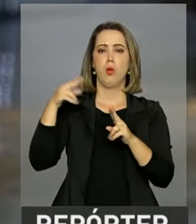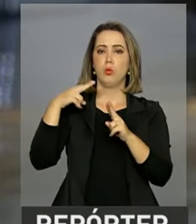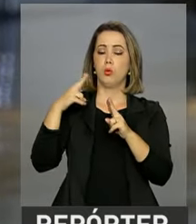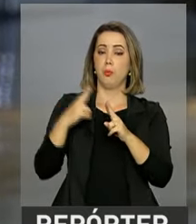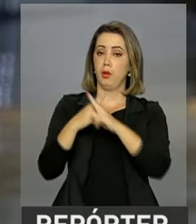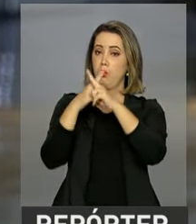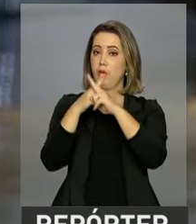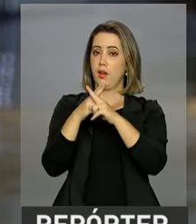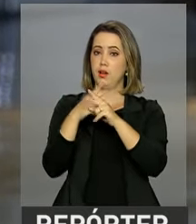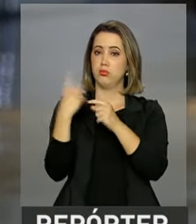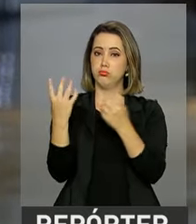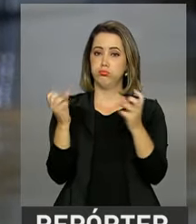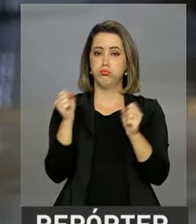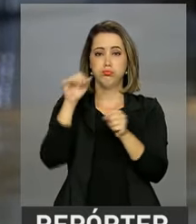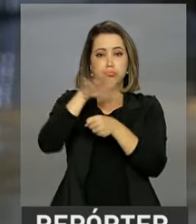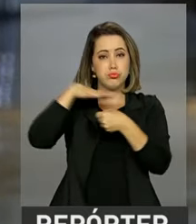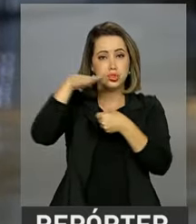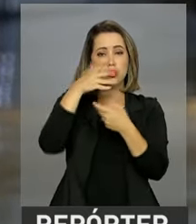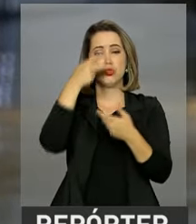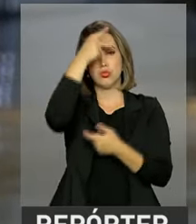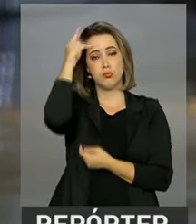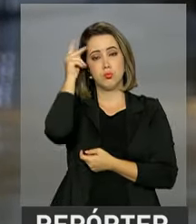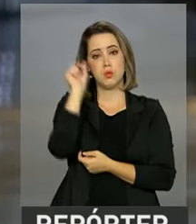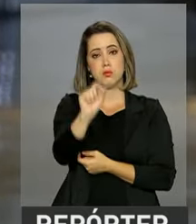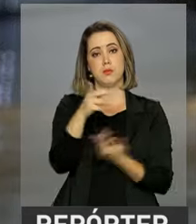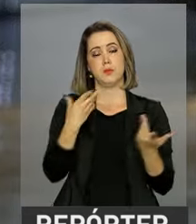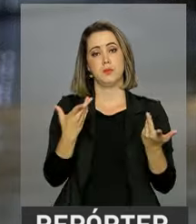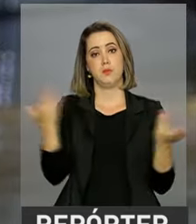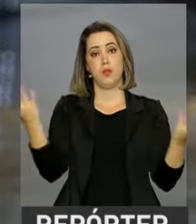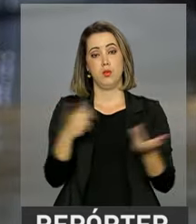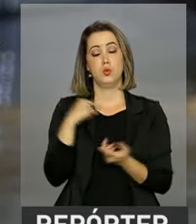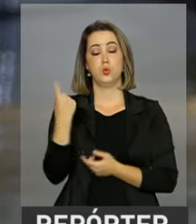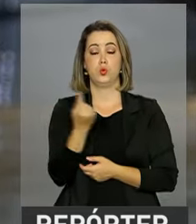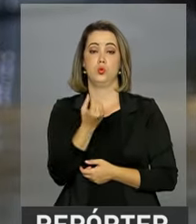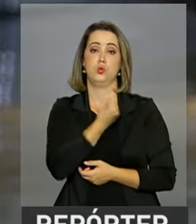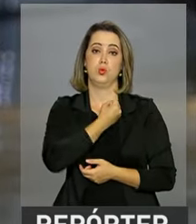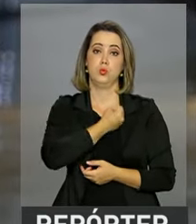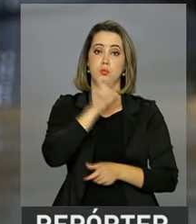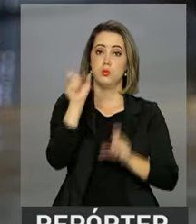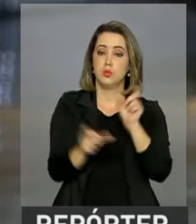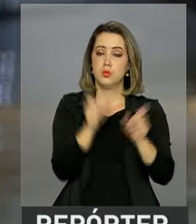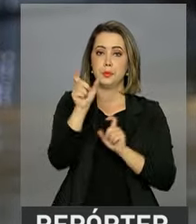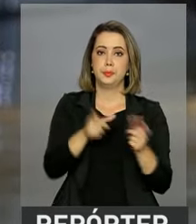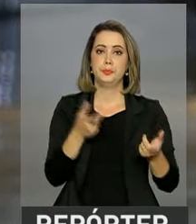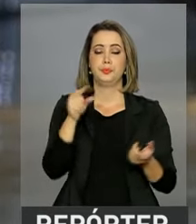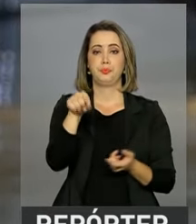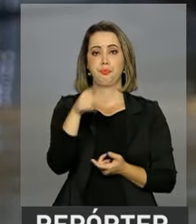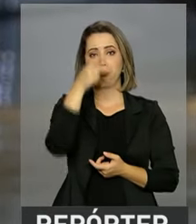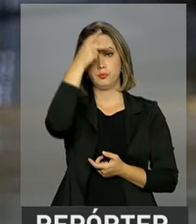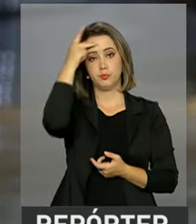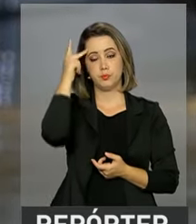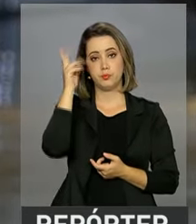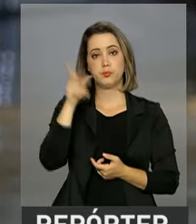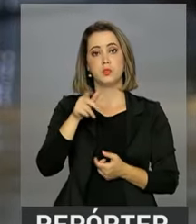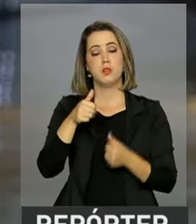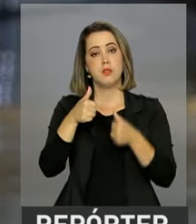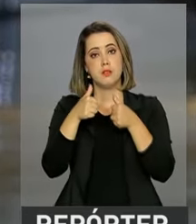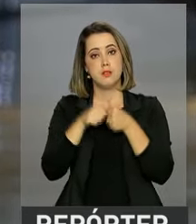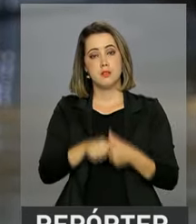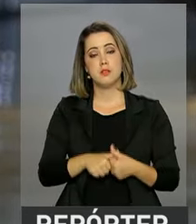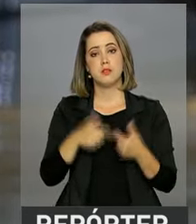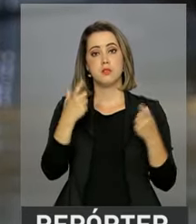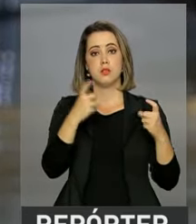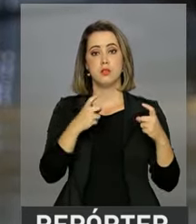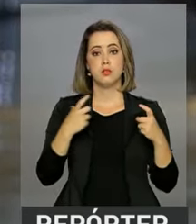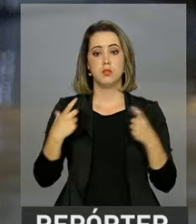porque o maior número de beneficiários dessas contas inativas do Fundo de Garantia do Tempo de Serviço estão